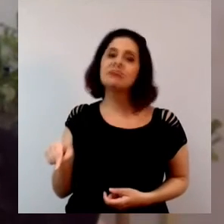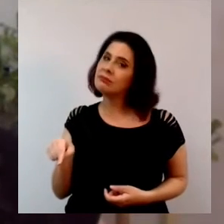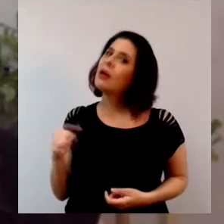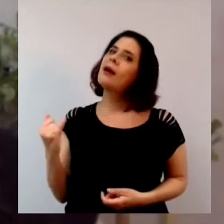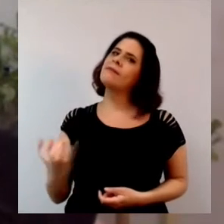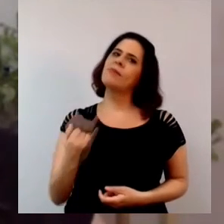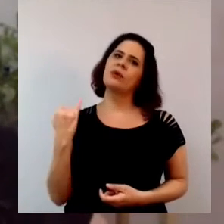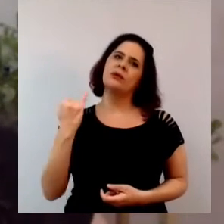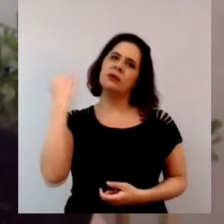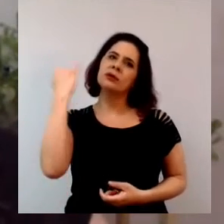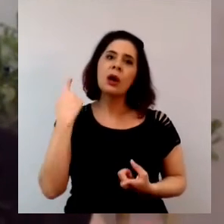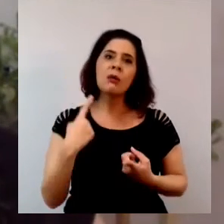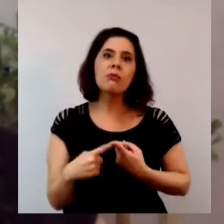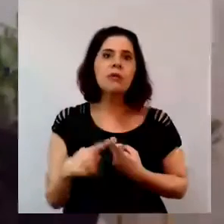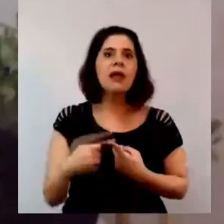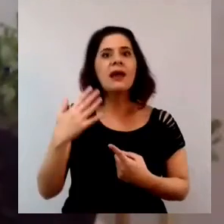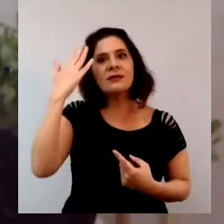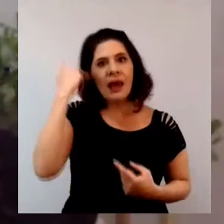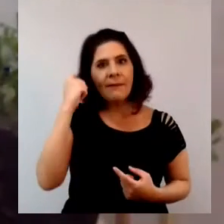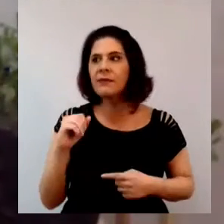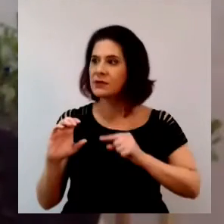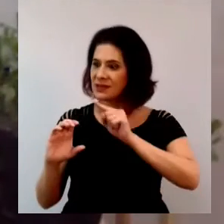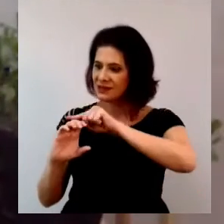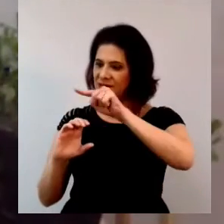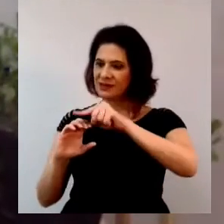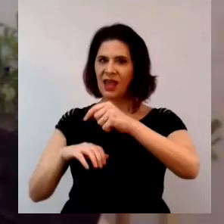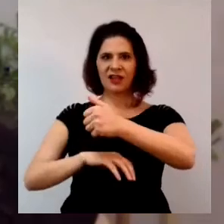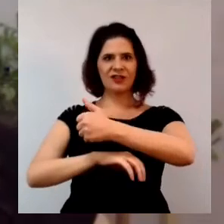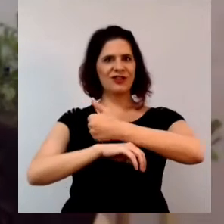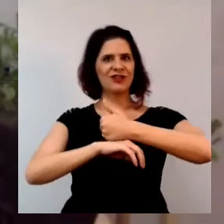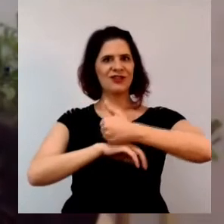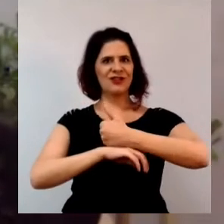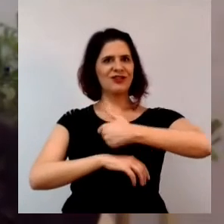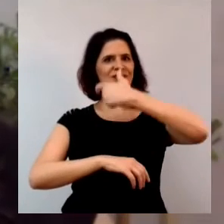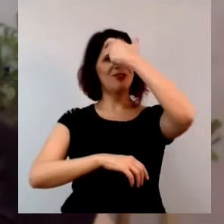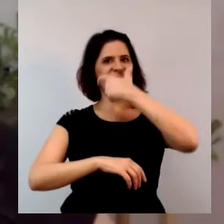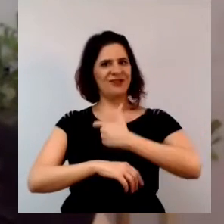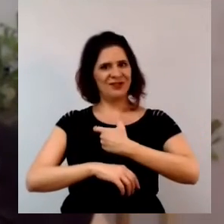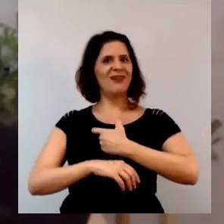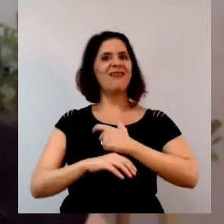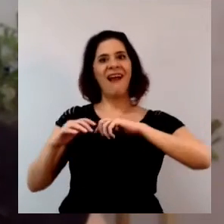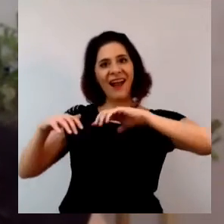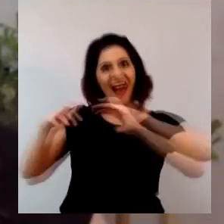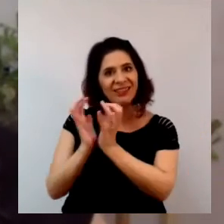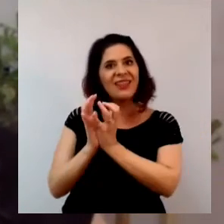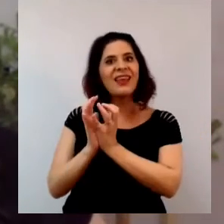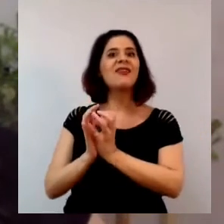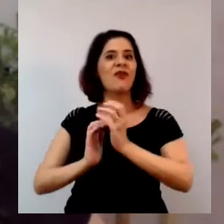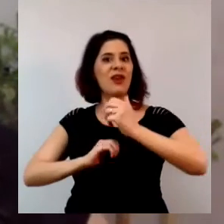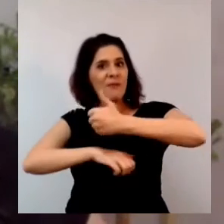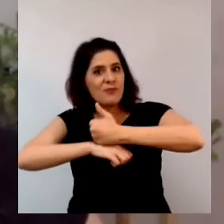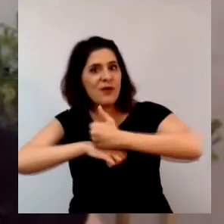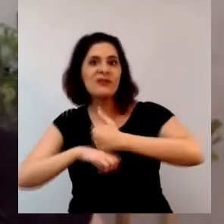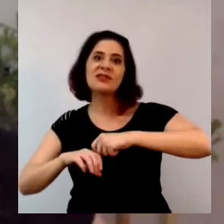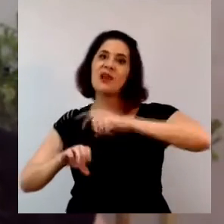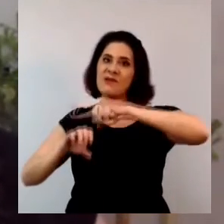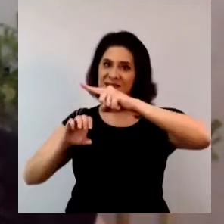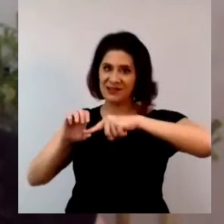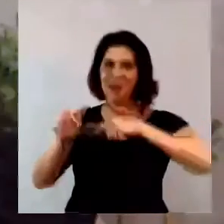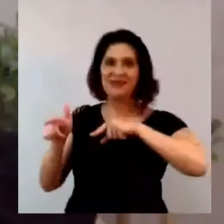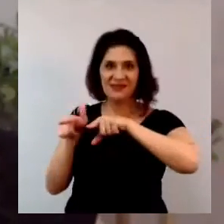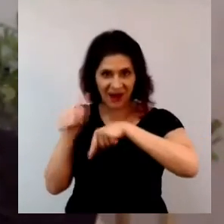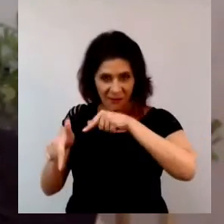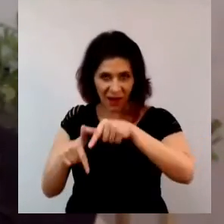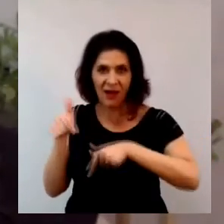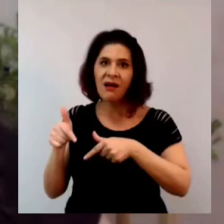nome cientista, né, saber que a categoria cientista está sendo associada a algo que traz a veracidade, ou que